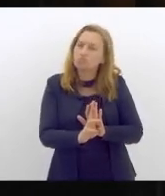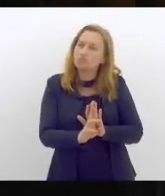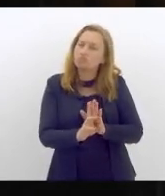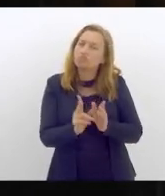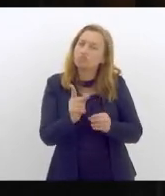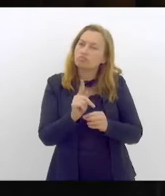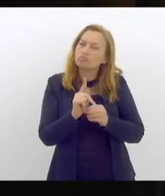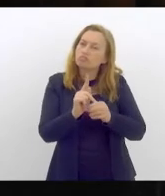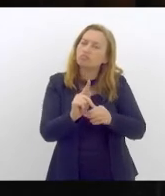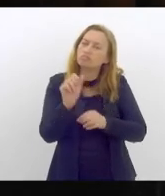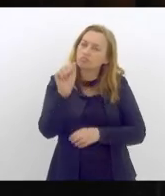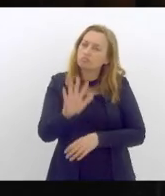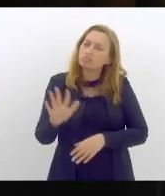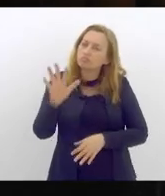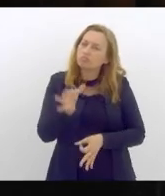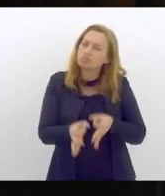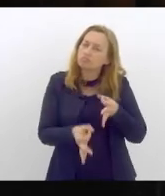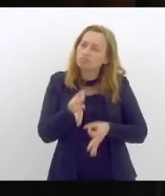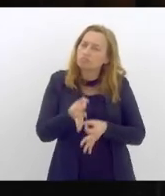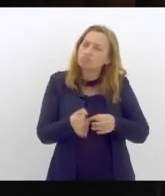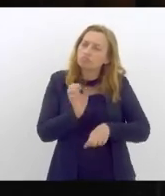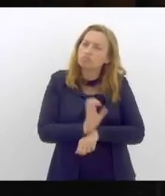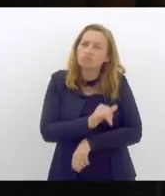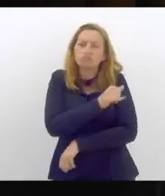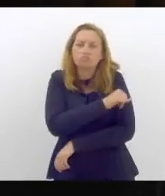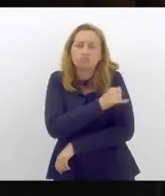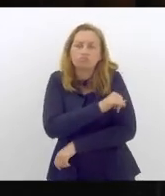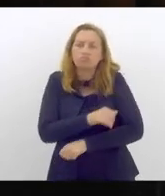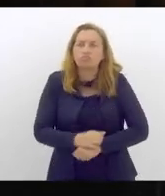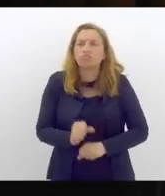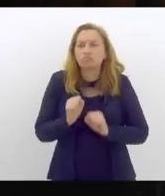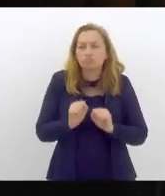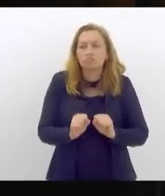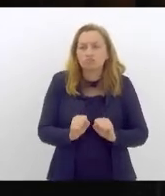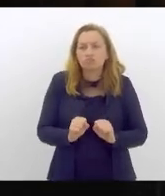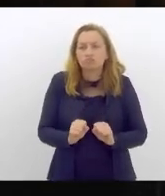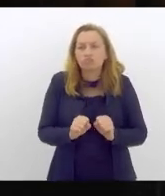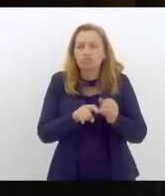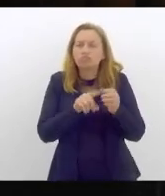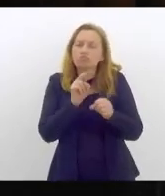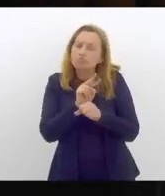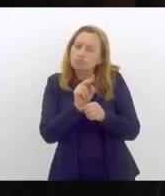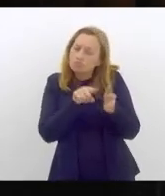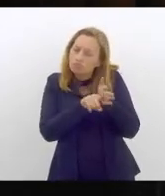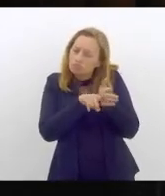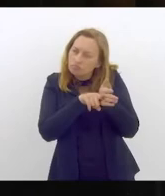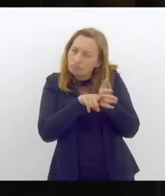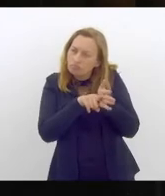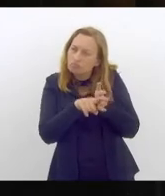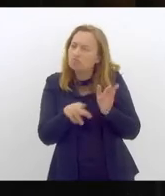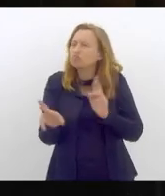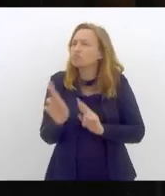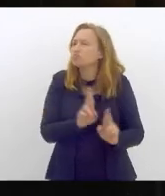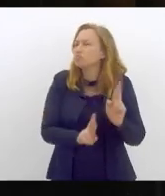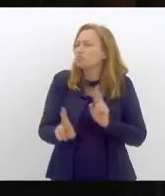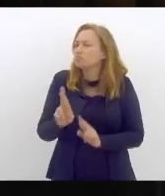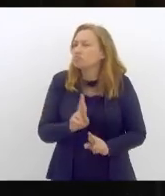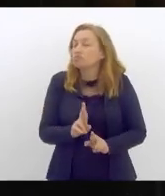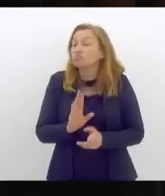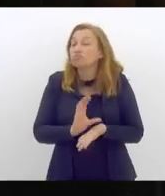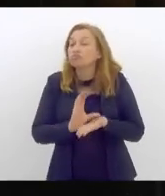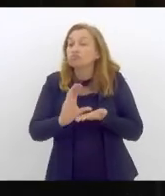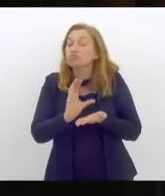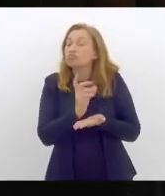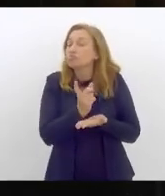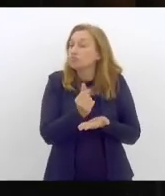o procurador-geral de Justiça do Estado do Rio de Janeiro para que pudesse fazer uma investigação com relação aos